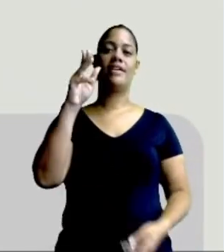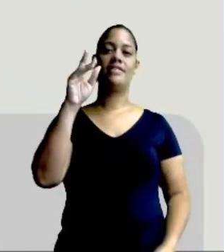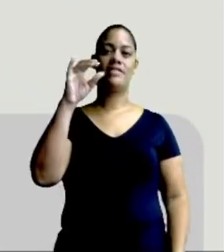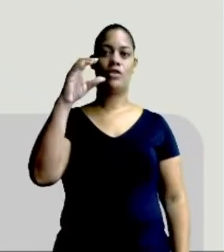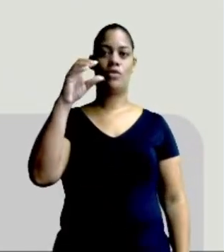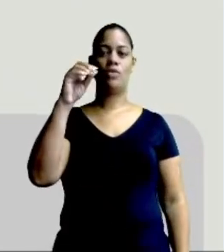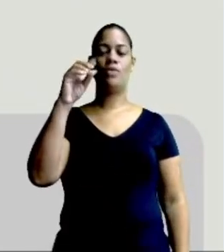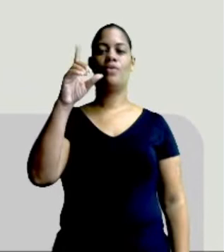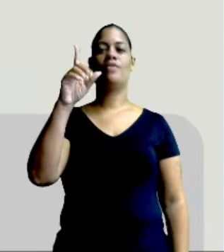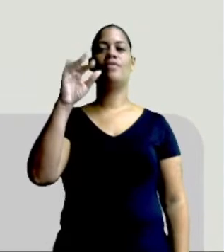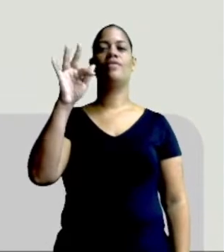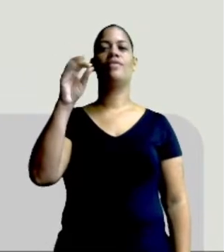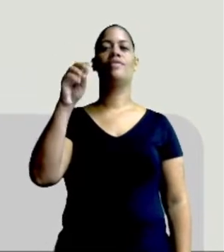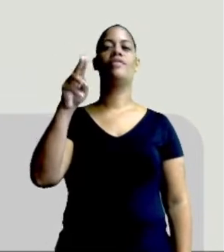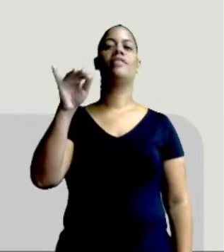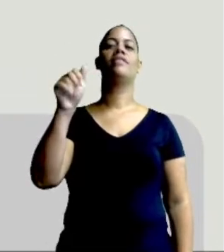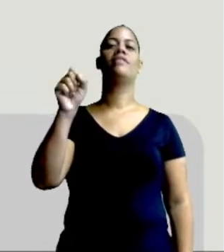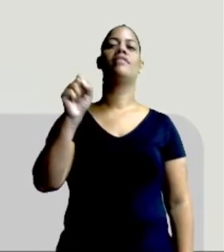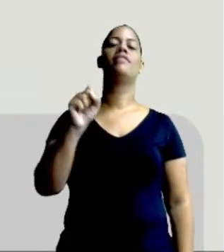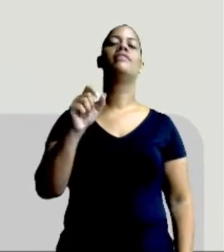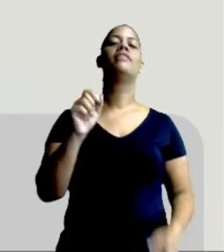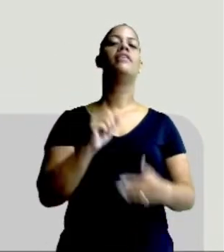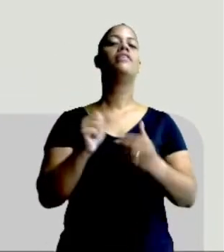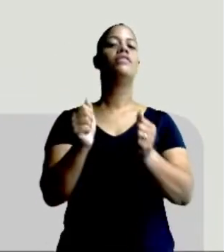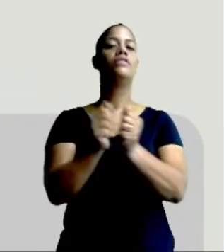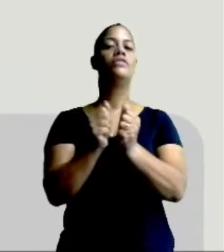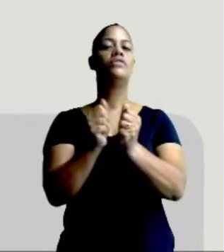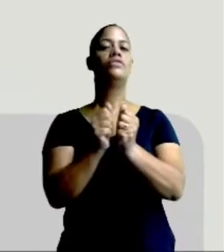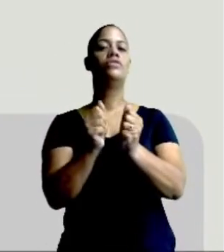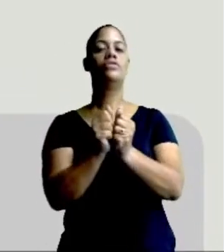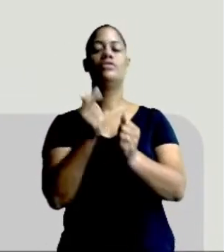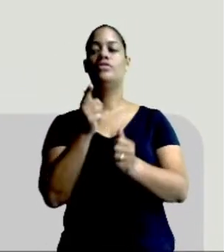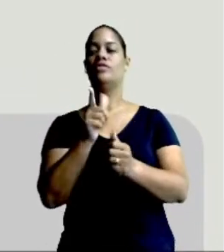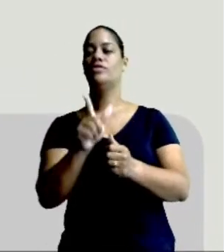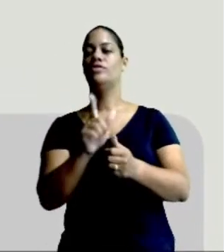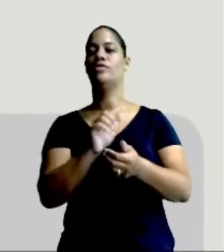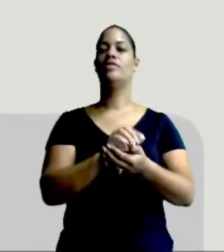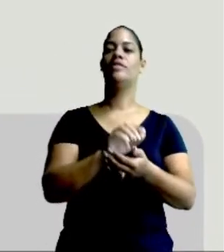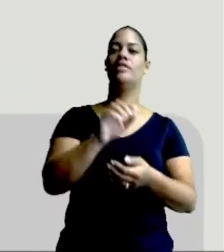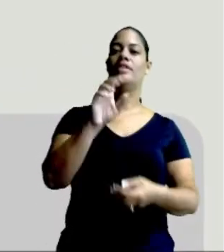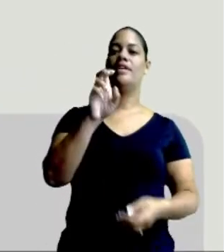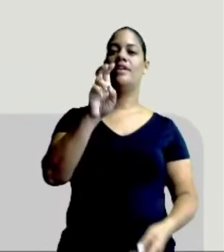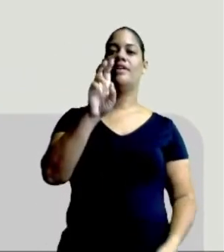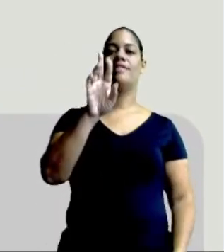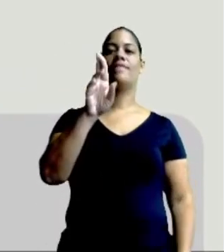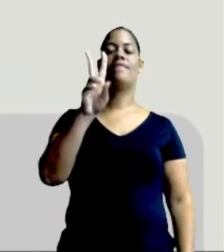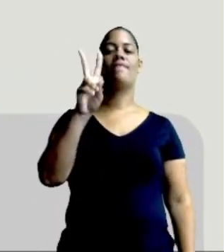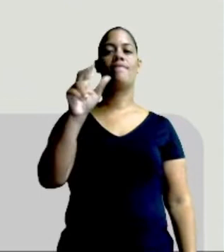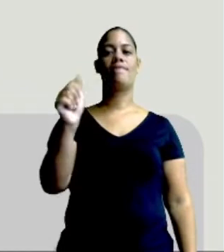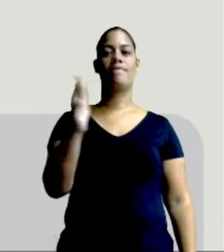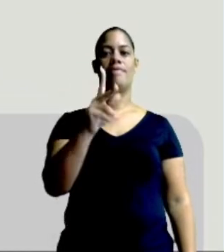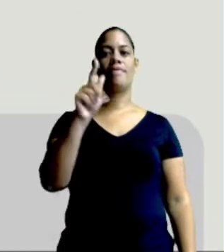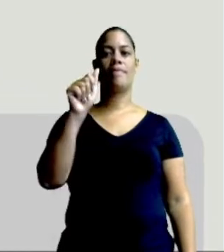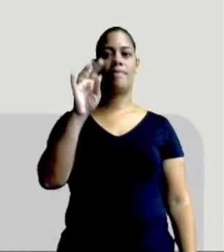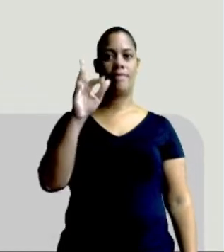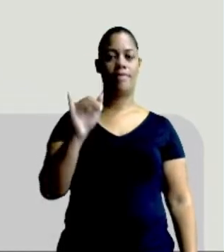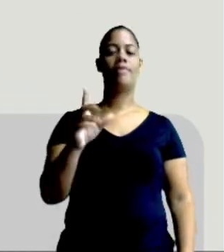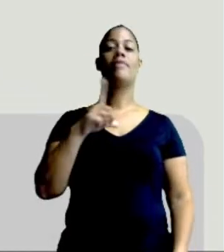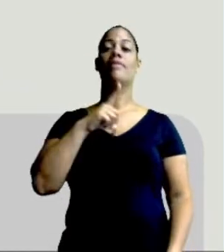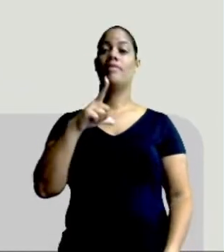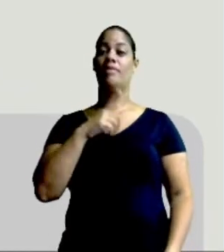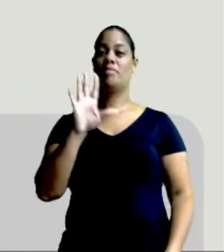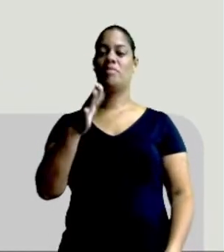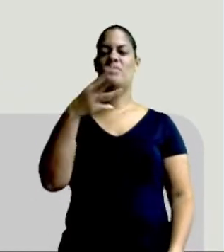aciculifoliada, associada à congonheira, que é conhecida também como erva mate, e restam cerca